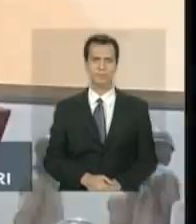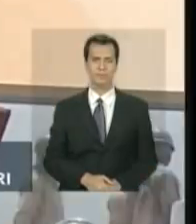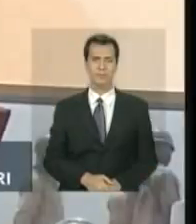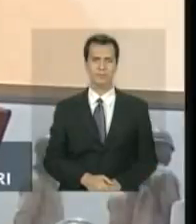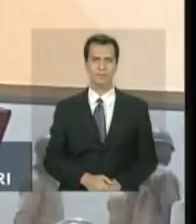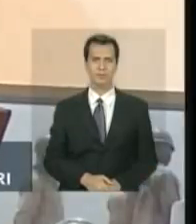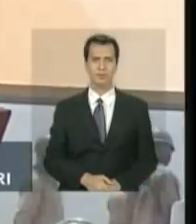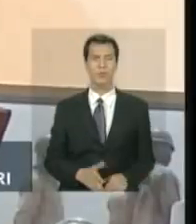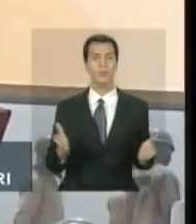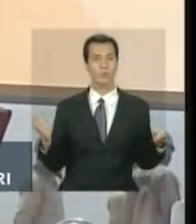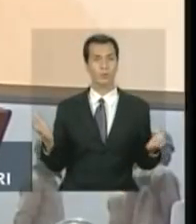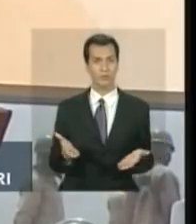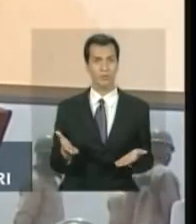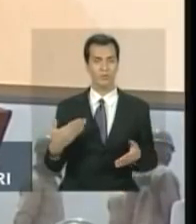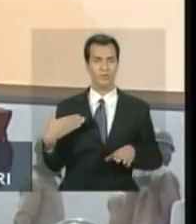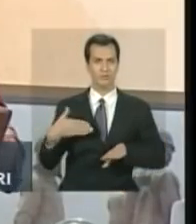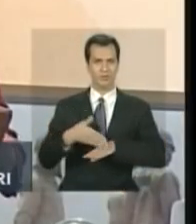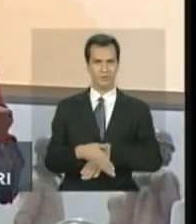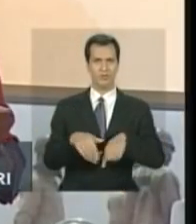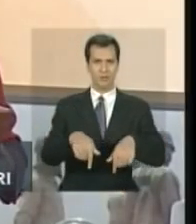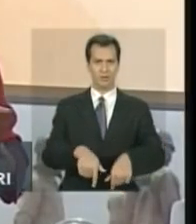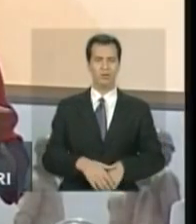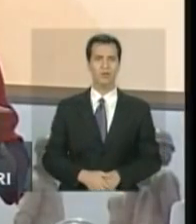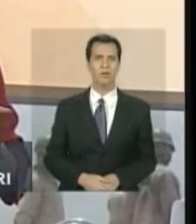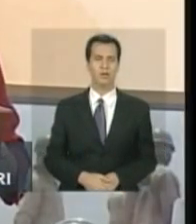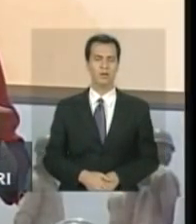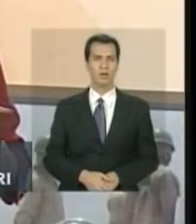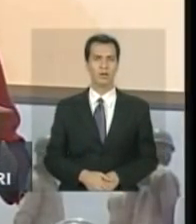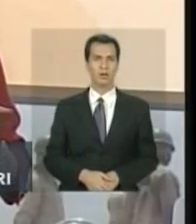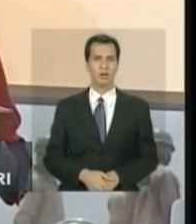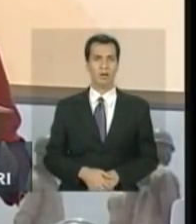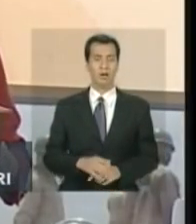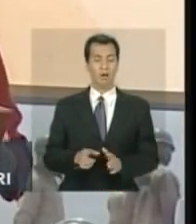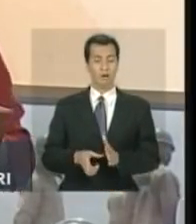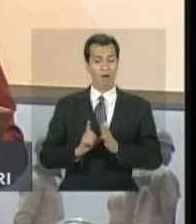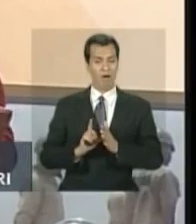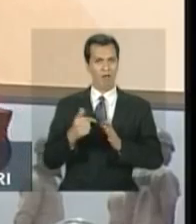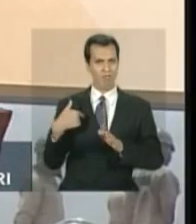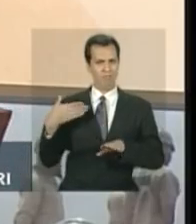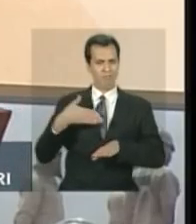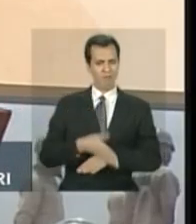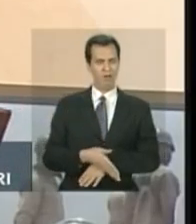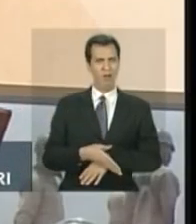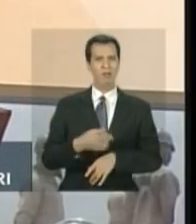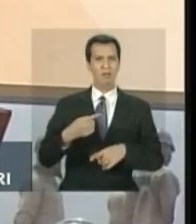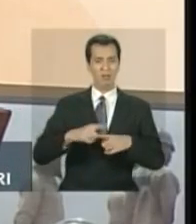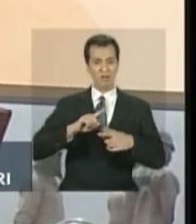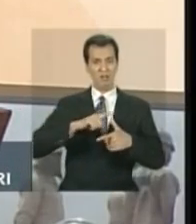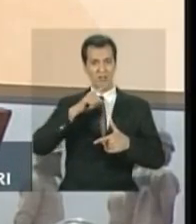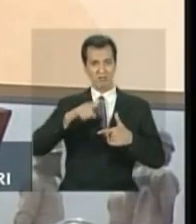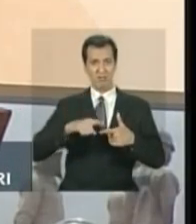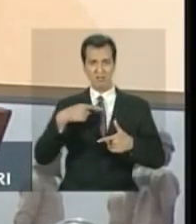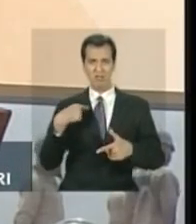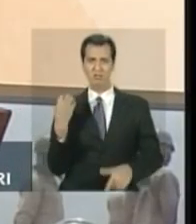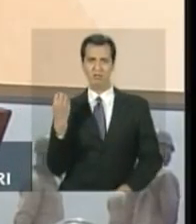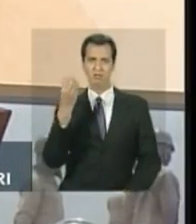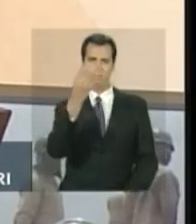Eu vim aqui hoje, antes de ir numa viagem internacional, também por outro